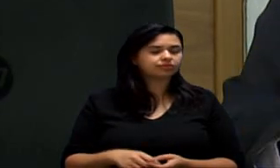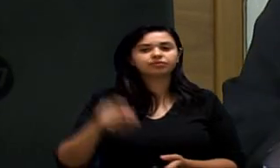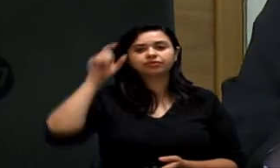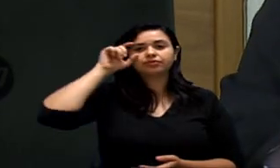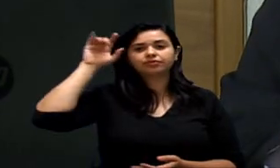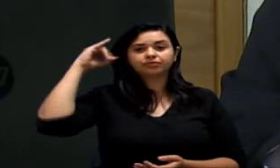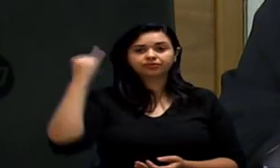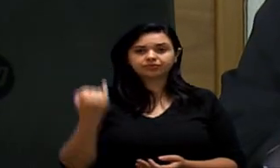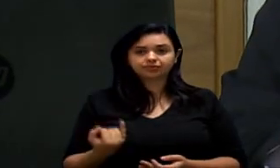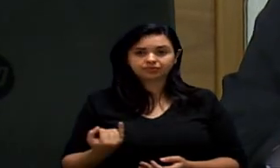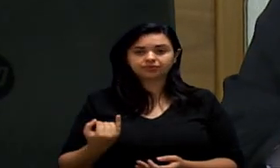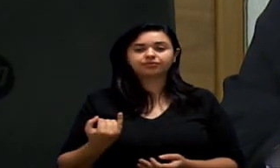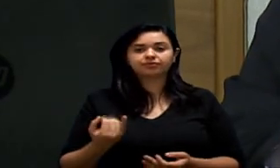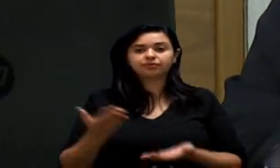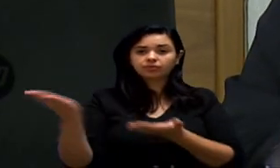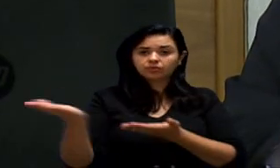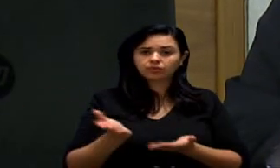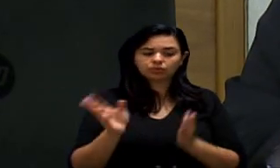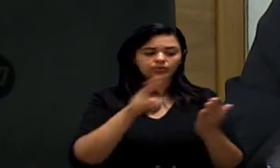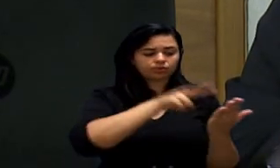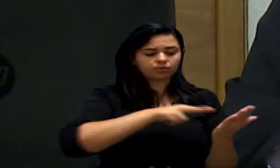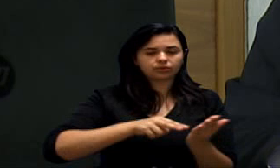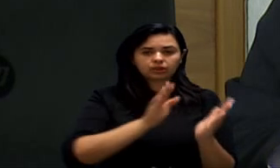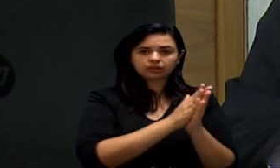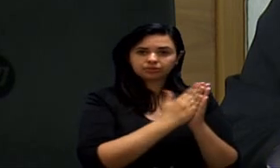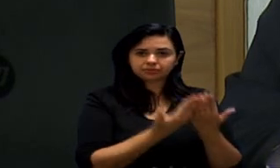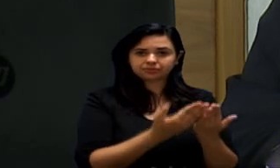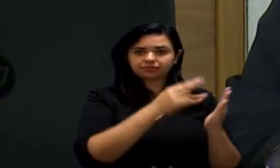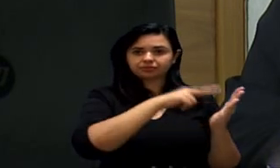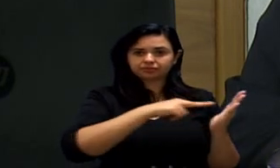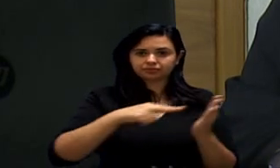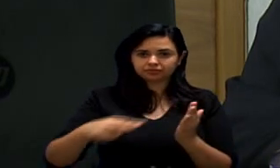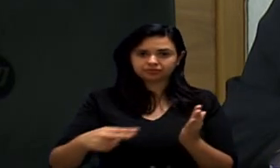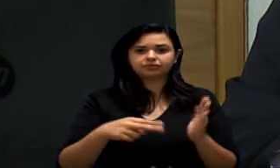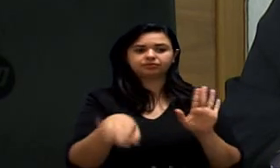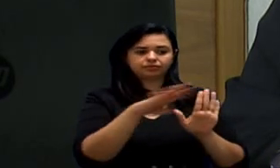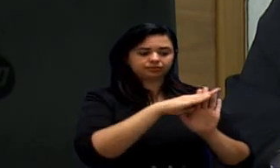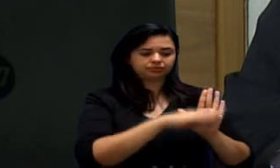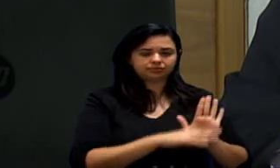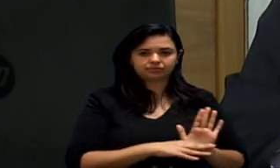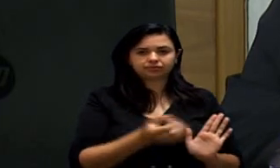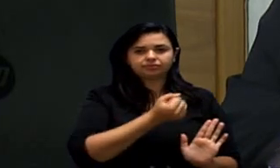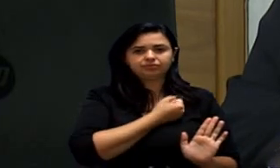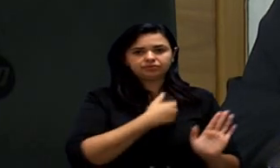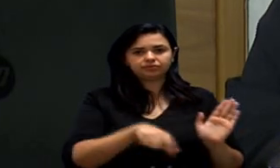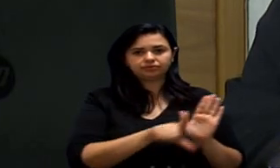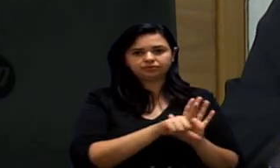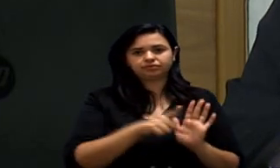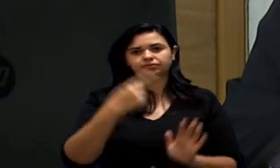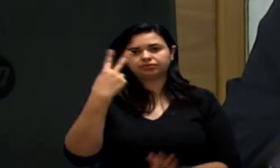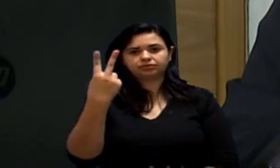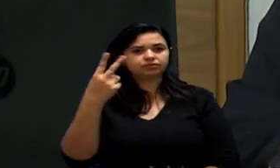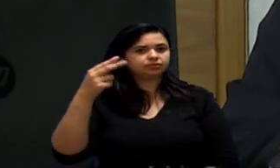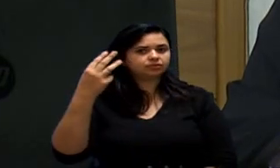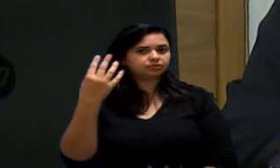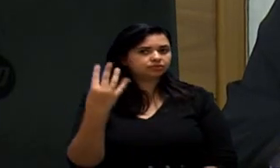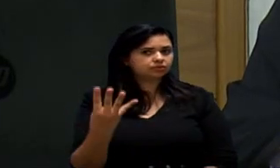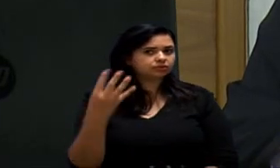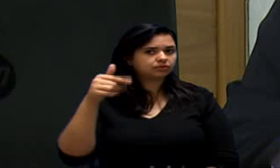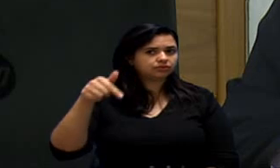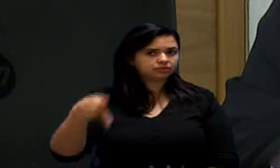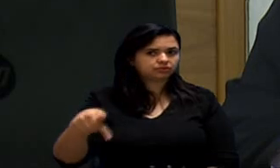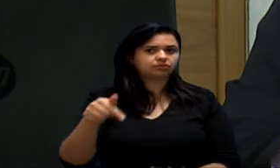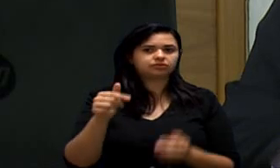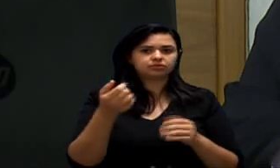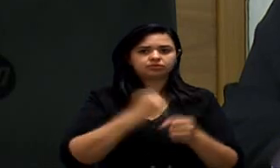Yara Bernardi, que possa fazer a leitura de um trecho da Bíblia de acordo com a resolução 247 de